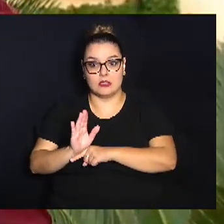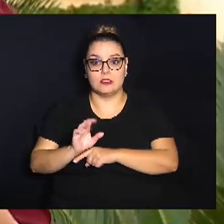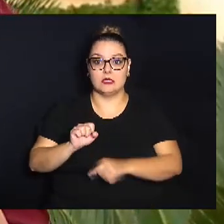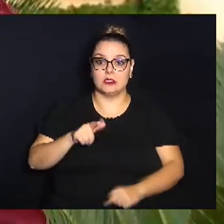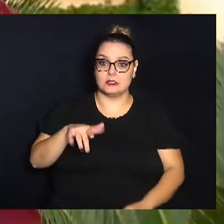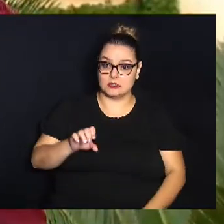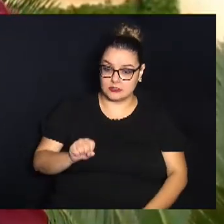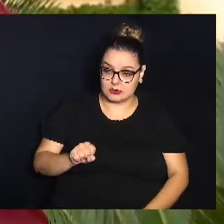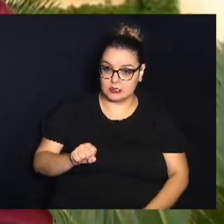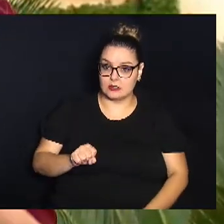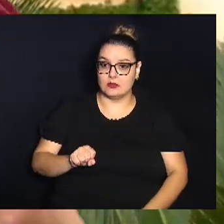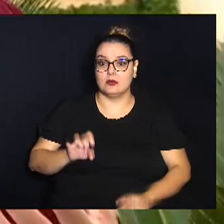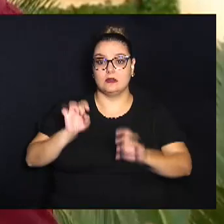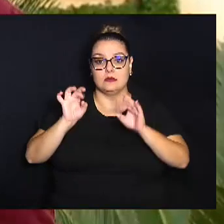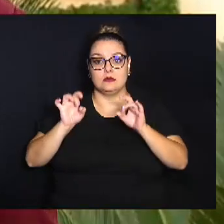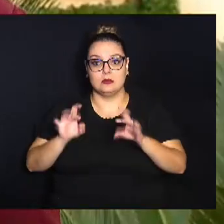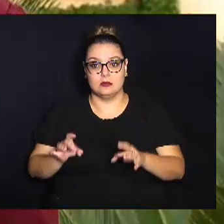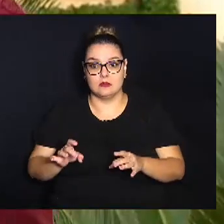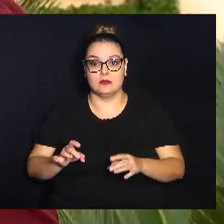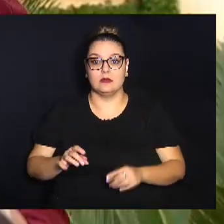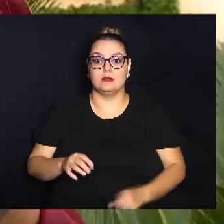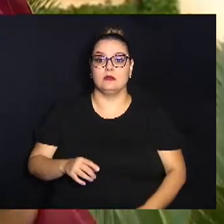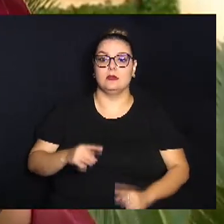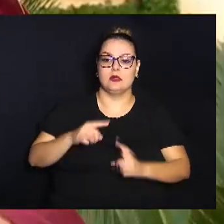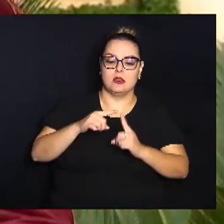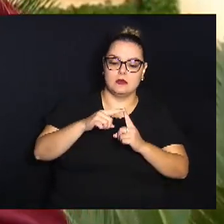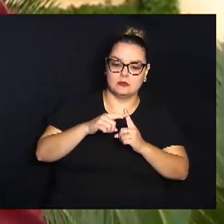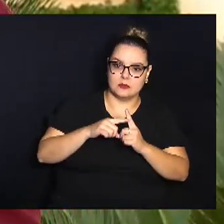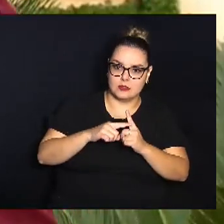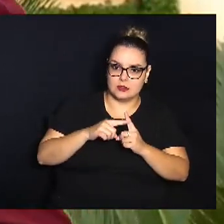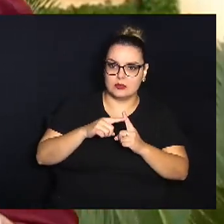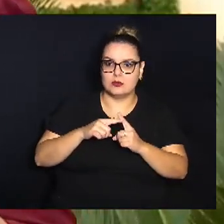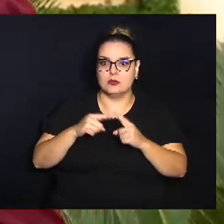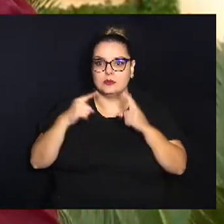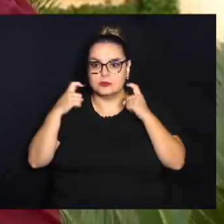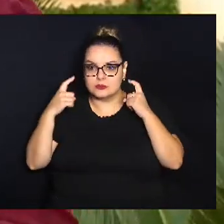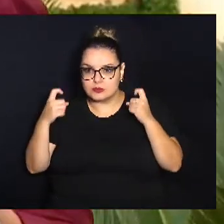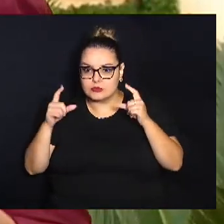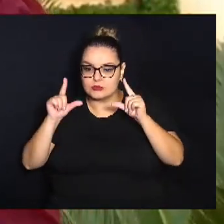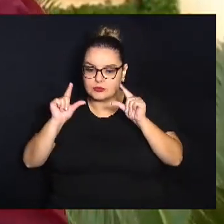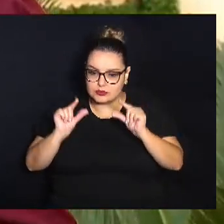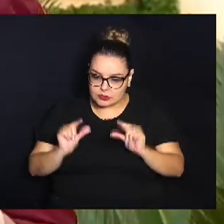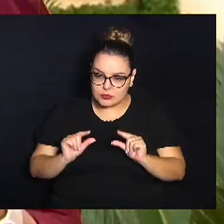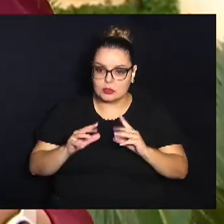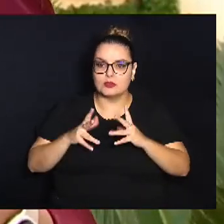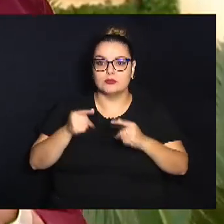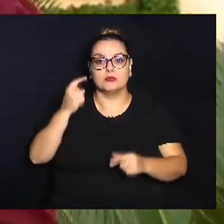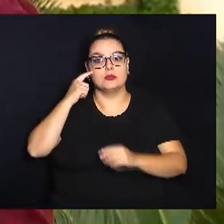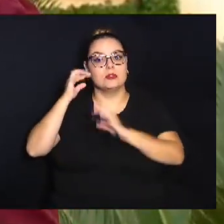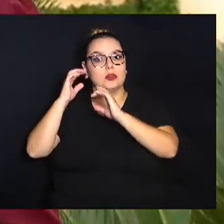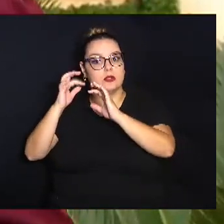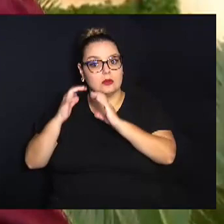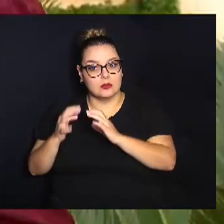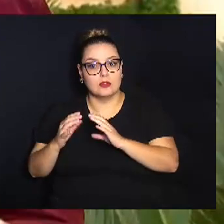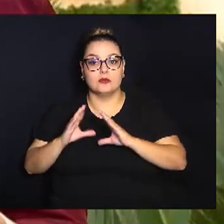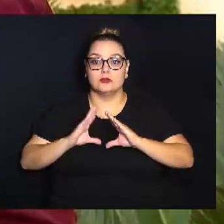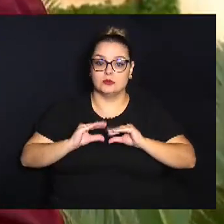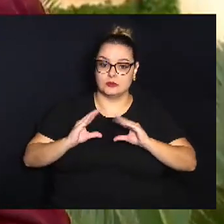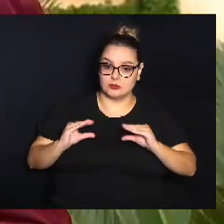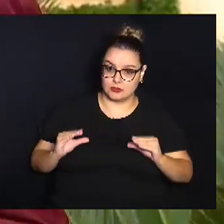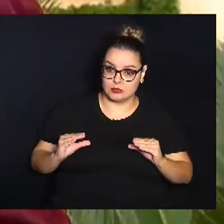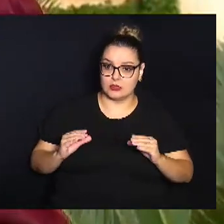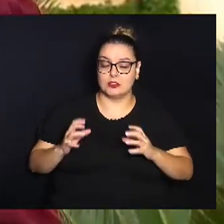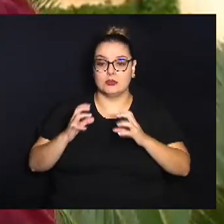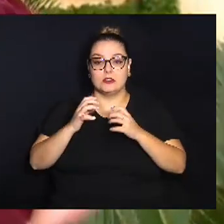que ele faz exclusivas, em que ele mexe na temperatura, na altura do som. Então, tudo pensando no conforto, né, e